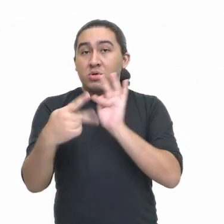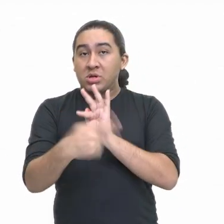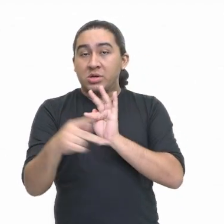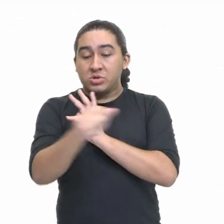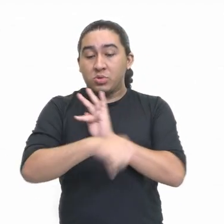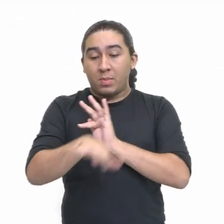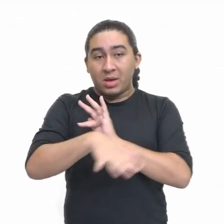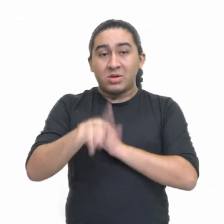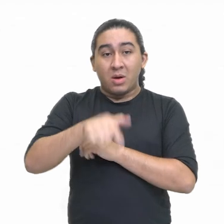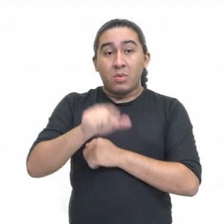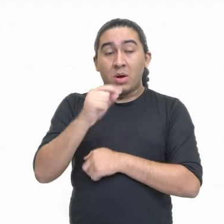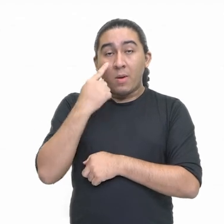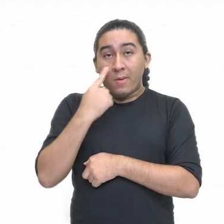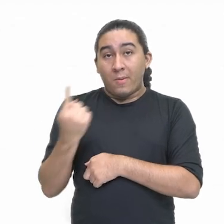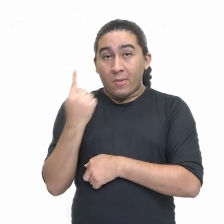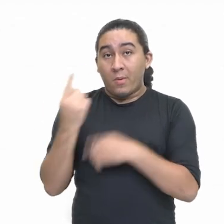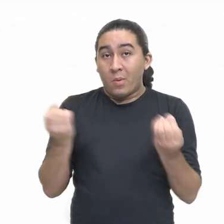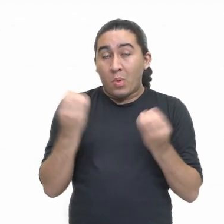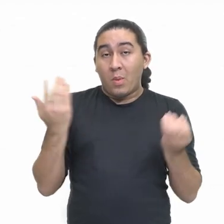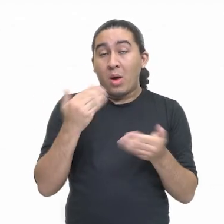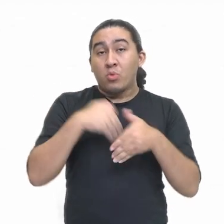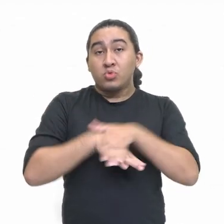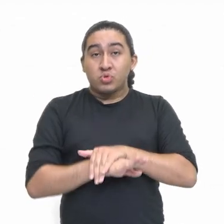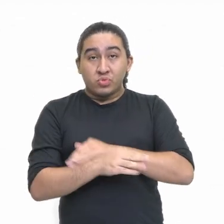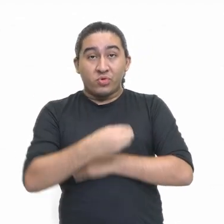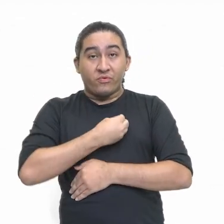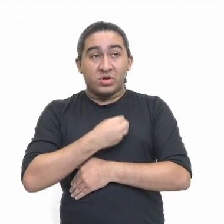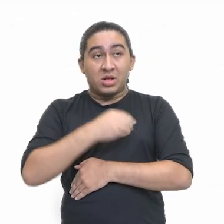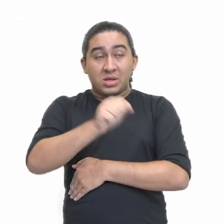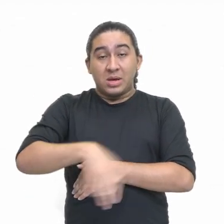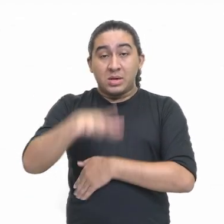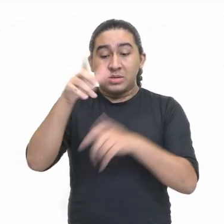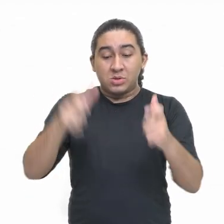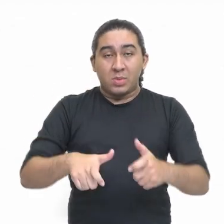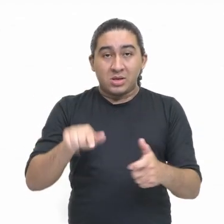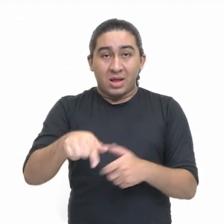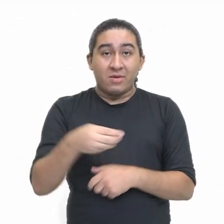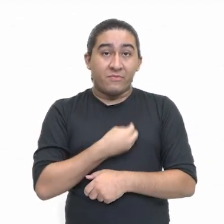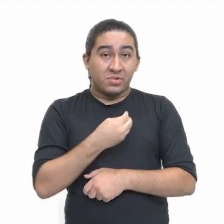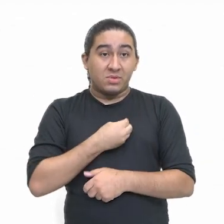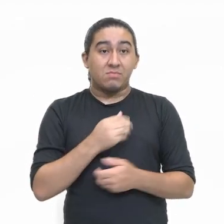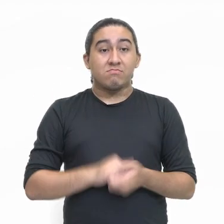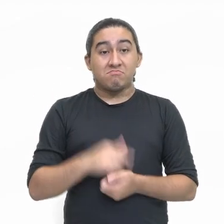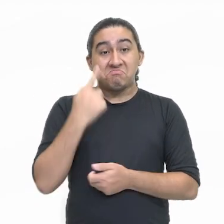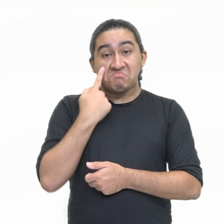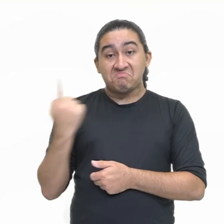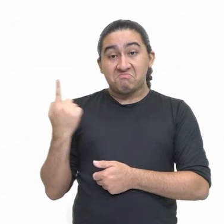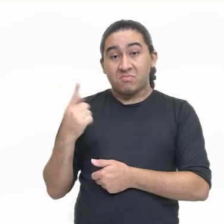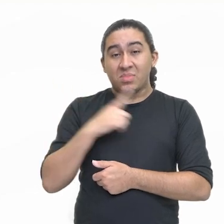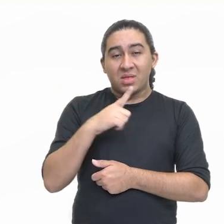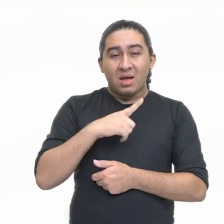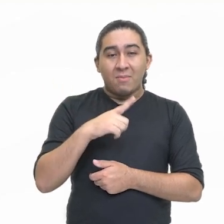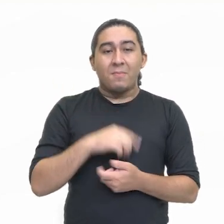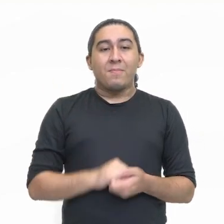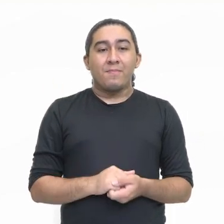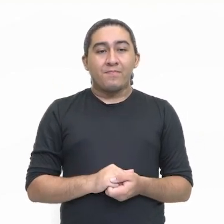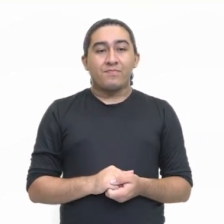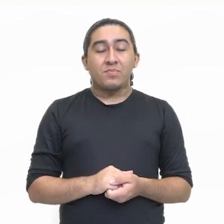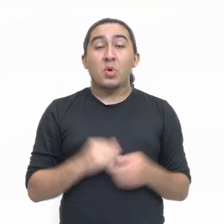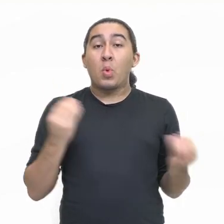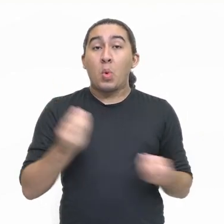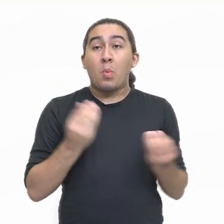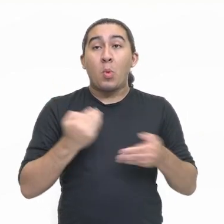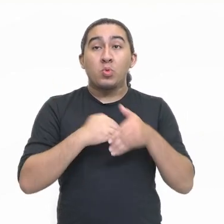o modo de vida da espécie neste local onde vive olha aqui ó vou até grifar aqui ó o